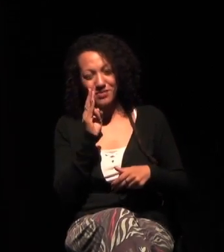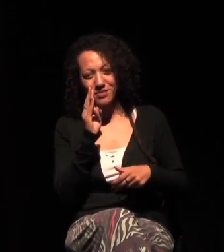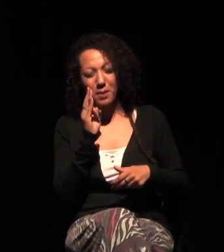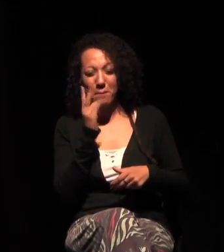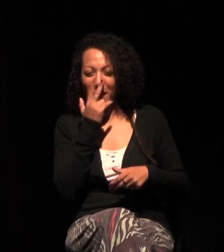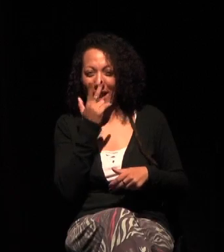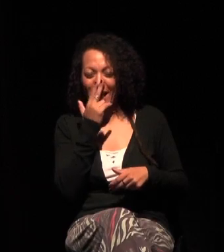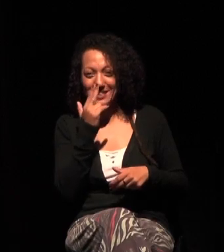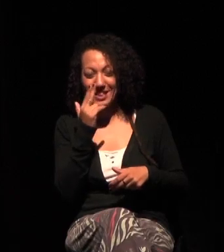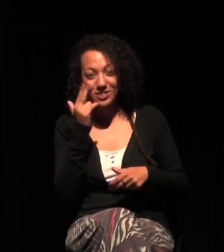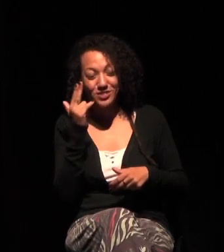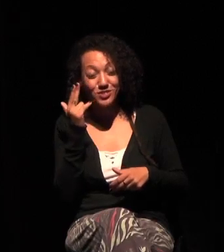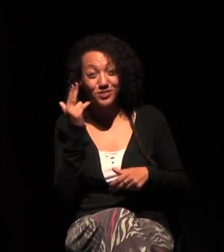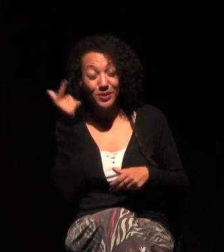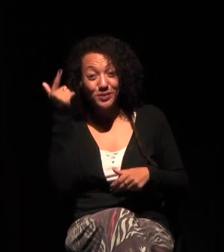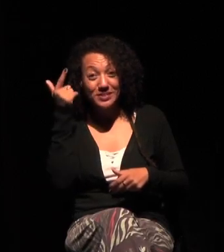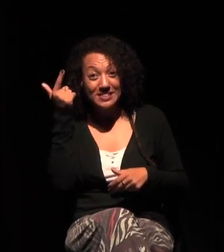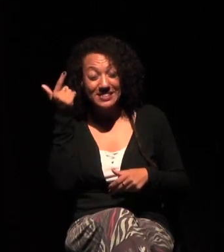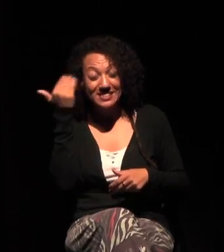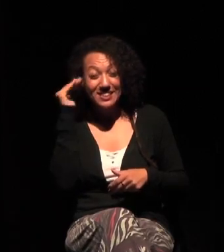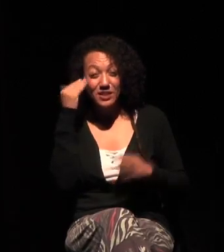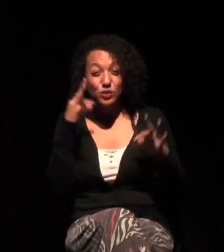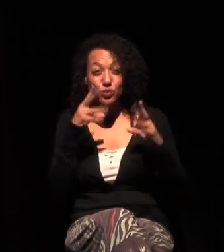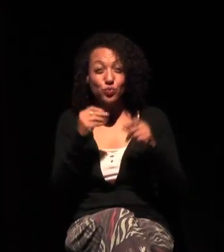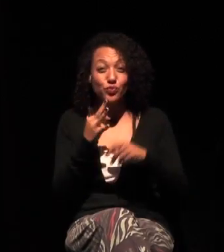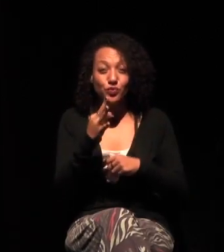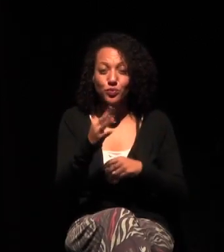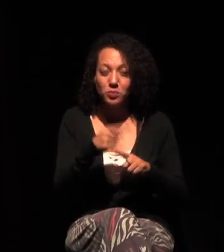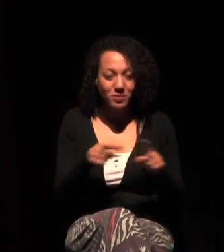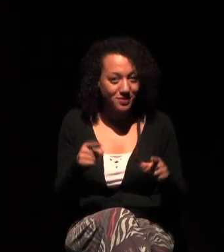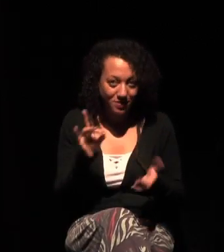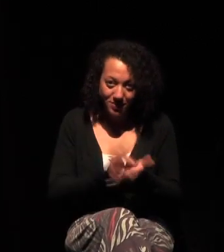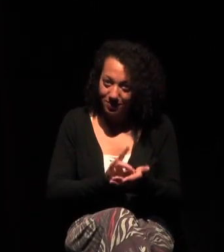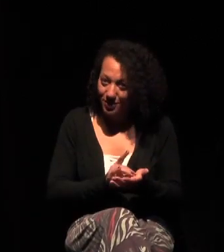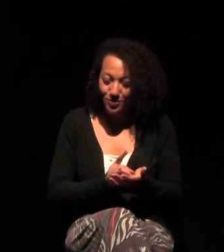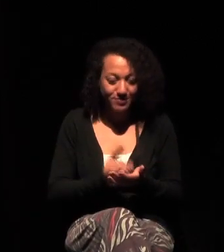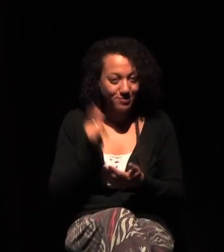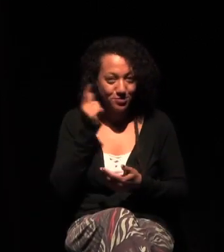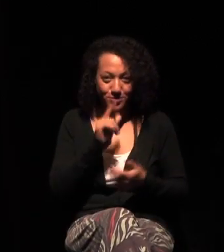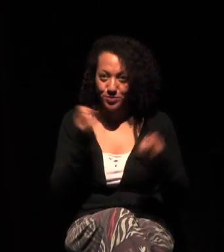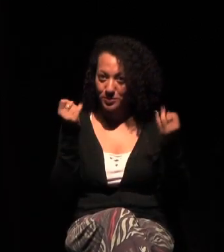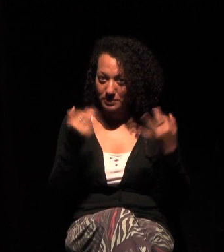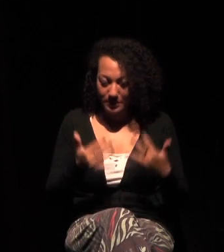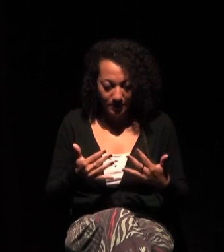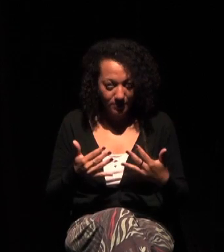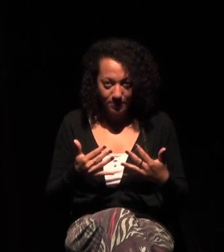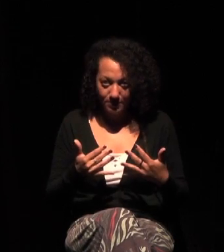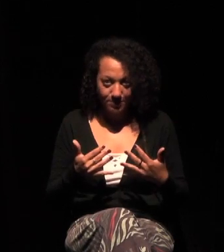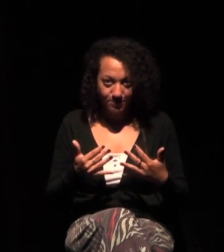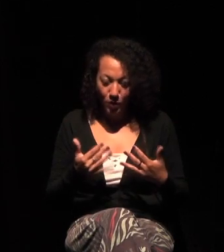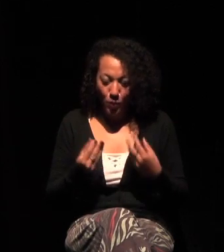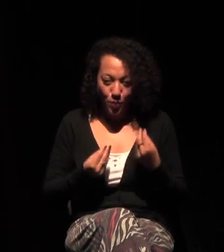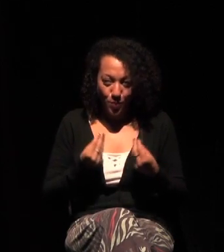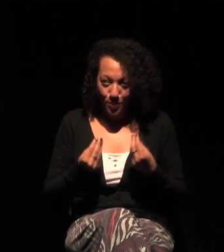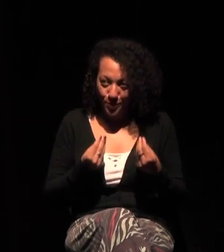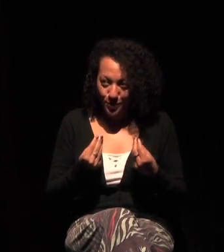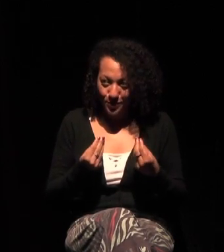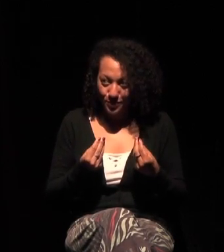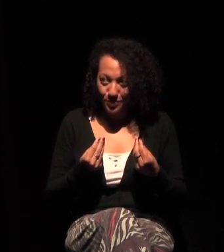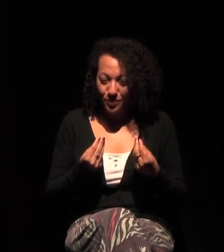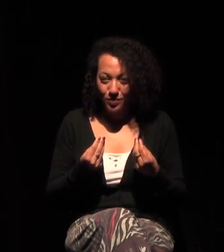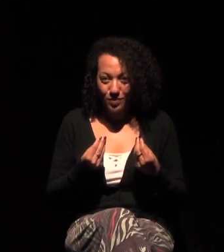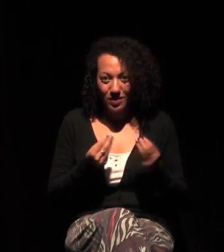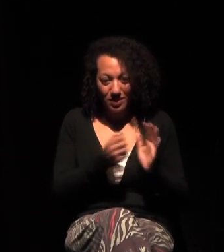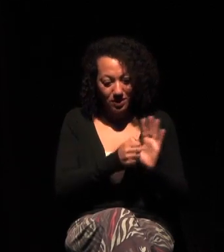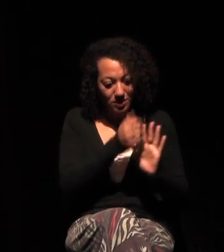acontecer e não é isso que acontece no nós não conseguimos explicar é como muitos deles conseguiram